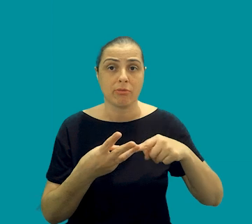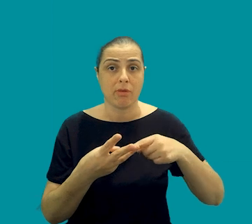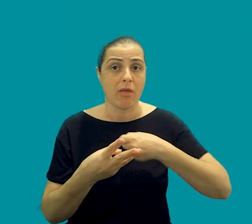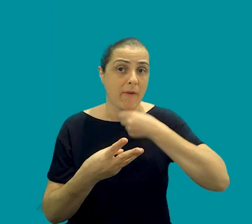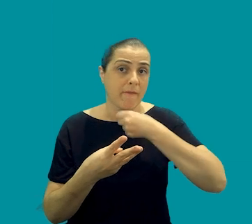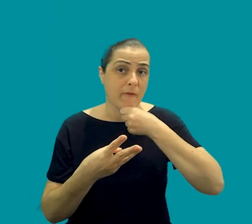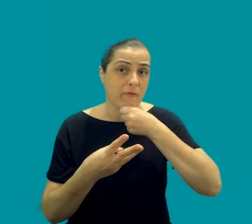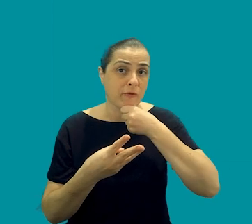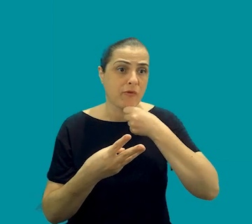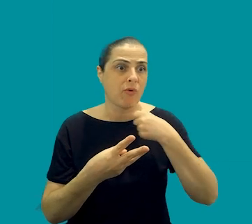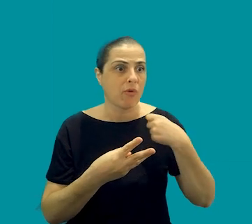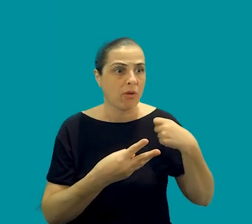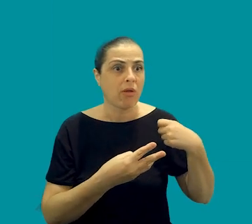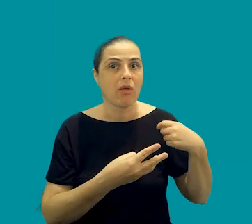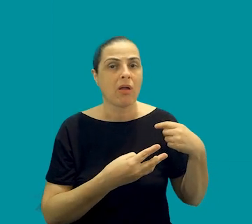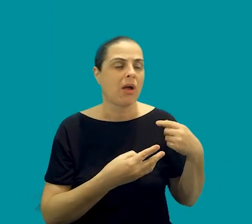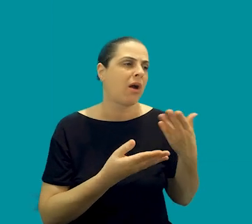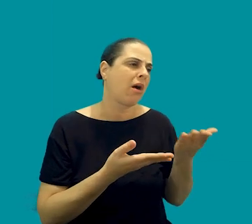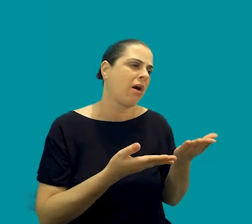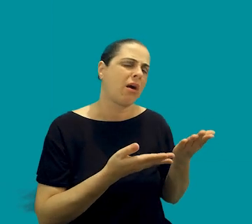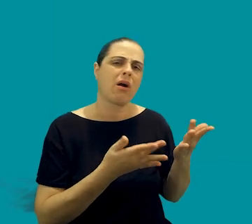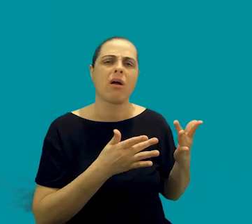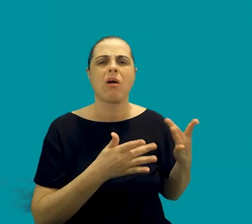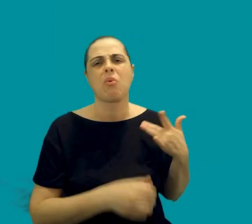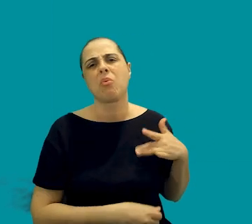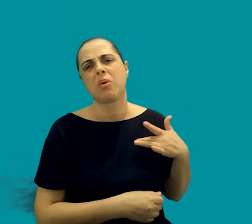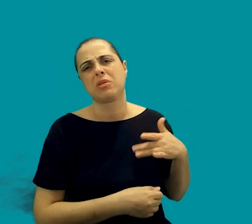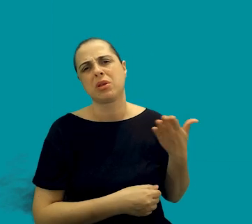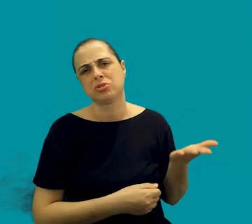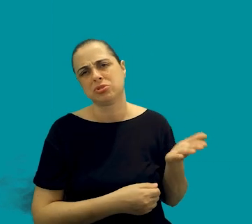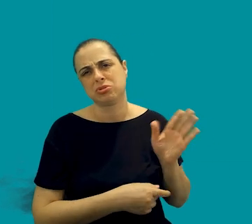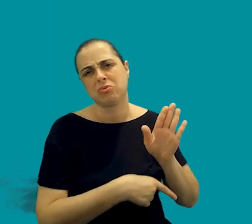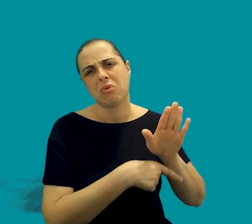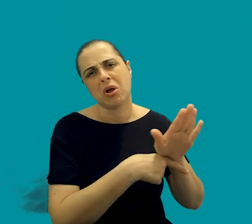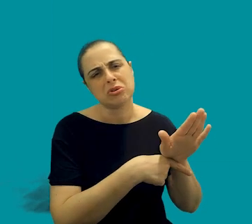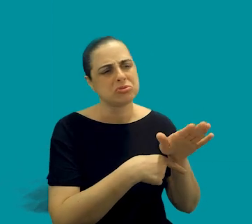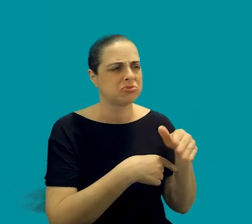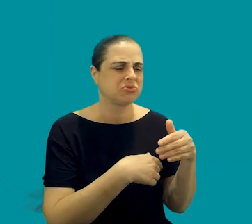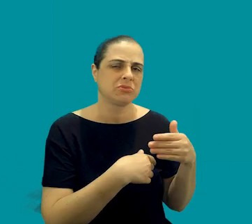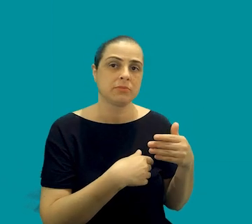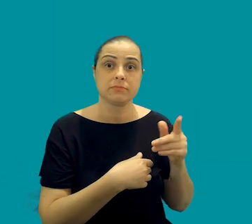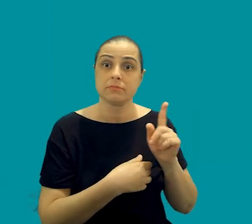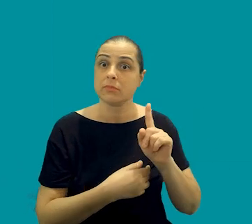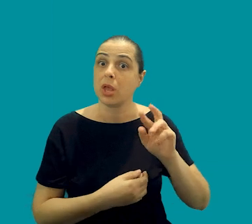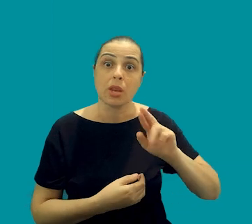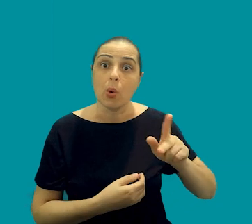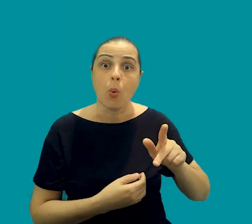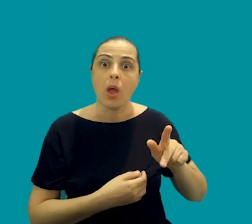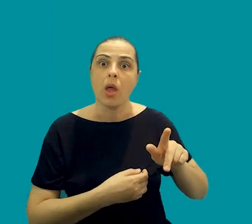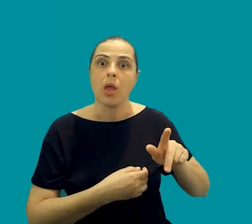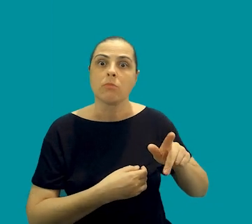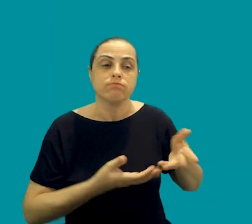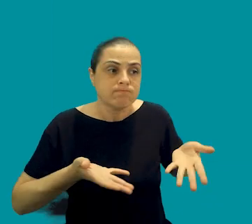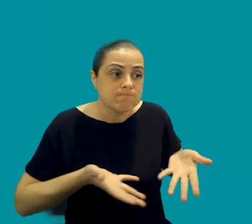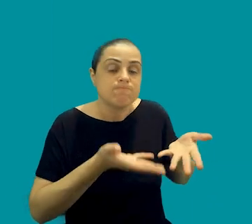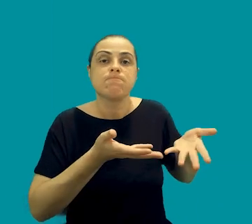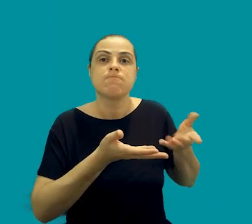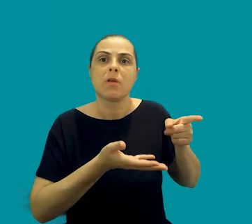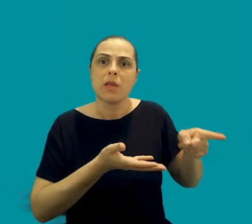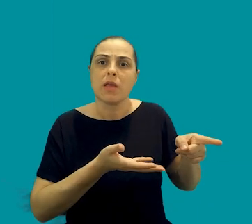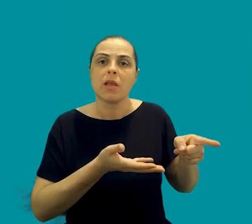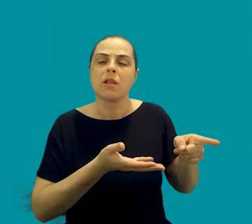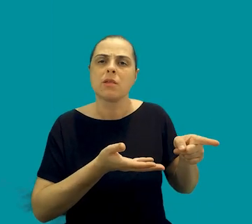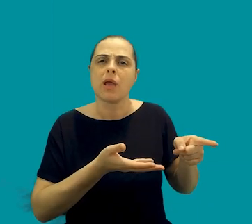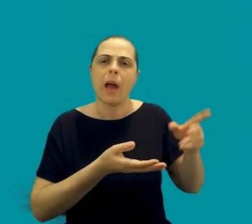barata e piedosa. Ai, coitadinho, vamos dar uma ajudinha para ele, e aí depois eu durmo tranquilo. Não, de forma emancipatória, que de fato